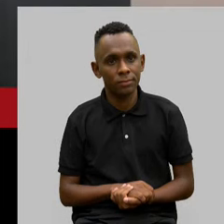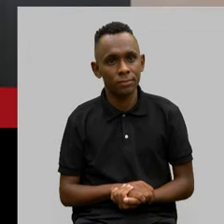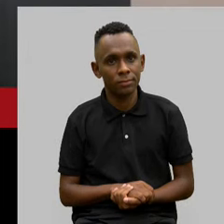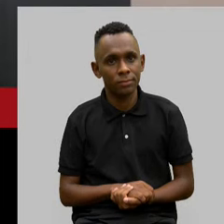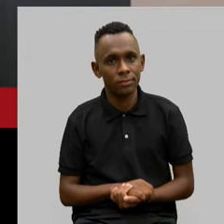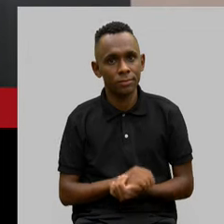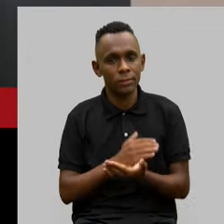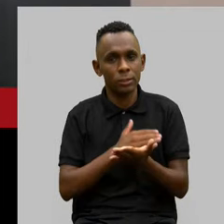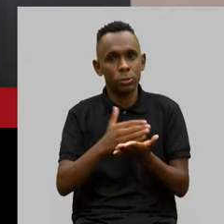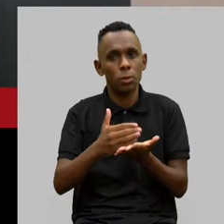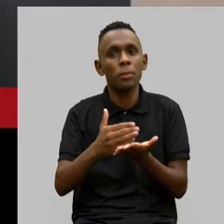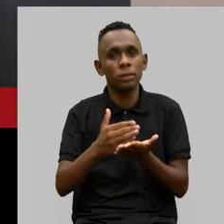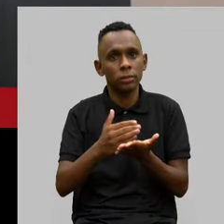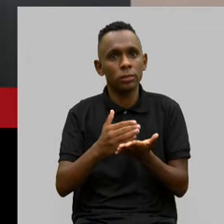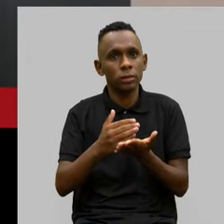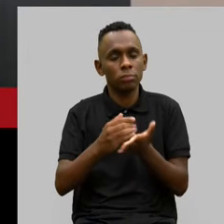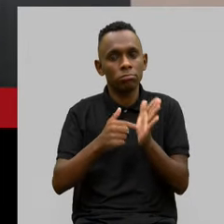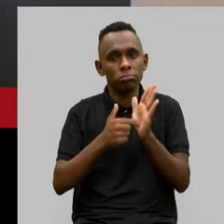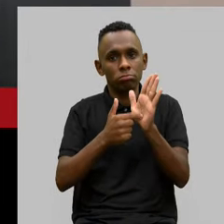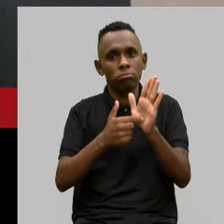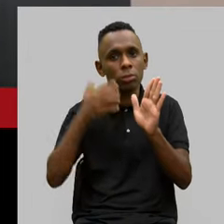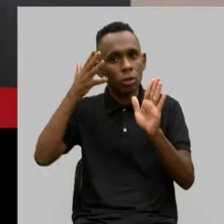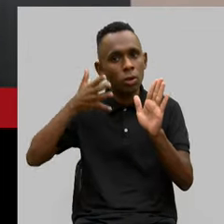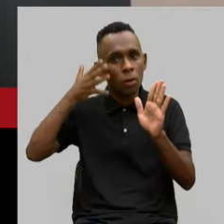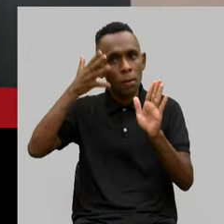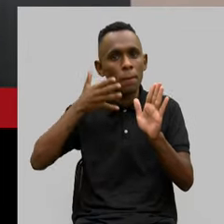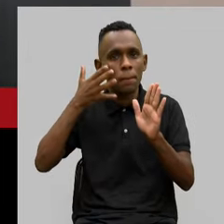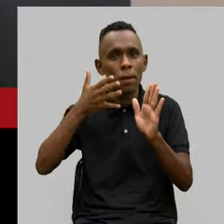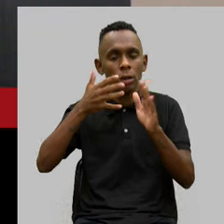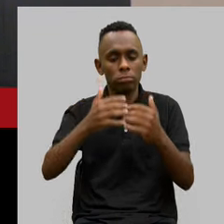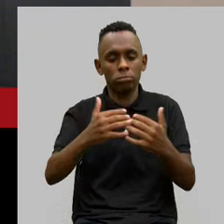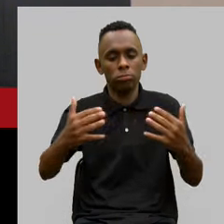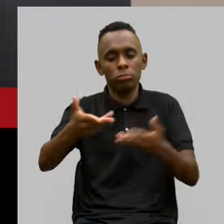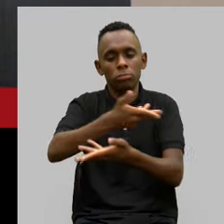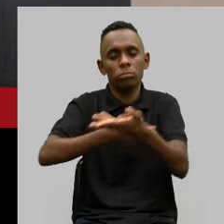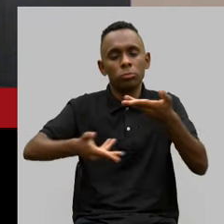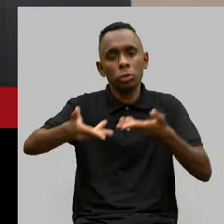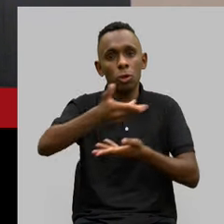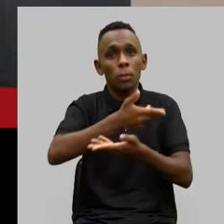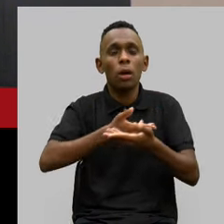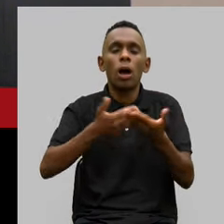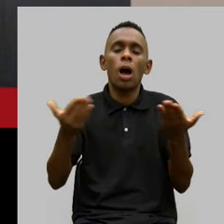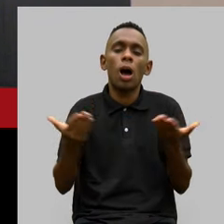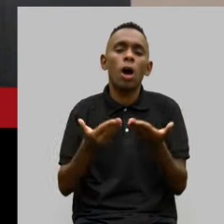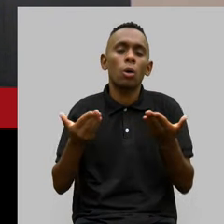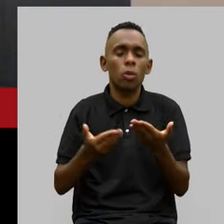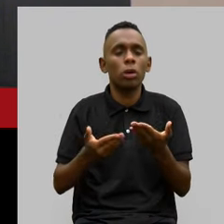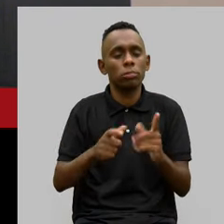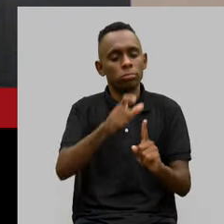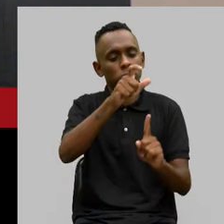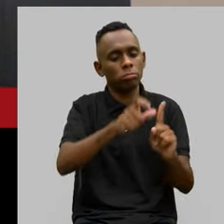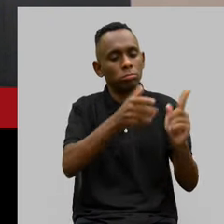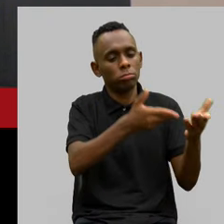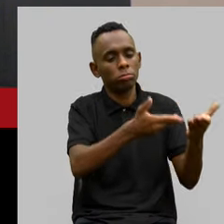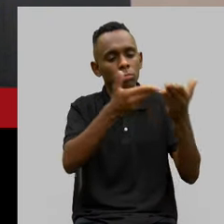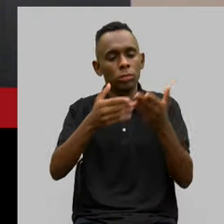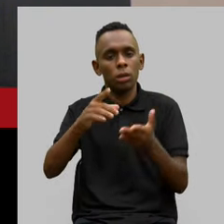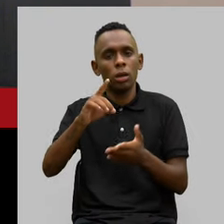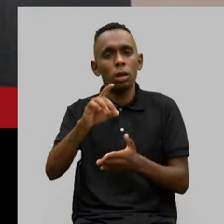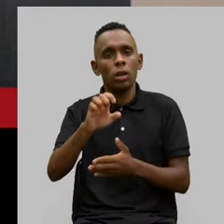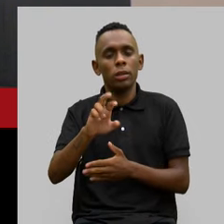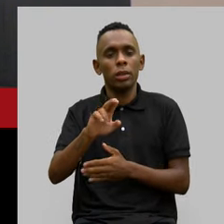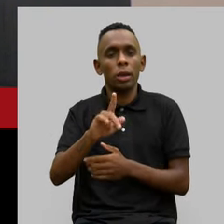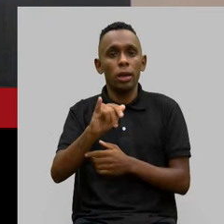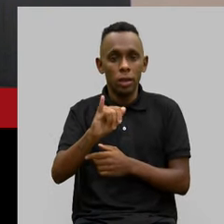iniciando a fase de Exposições da segunda mesa de trabalho passamos a palavra ao Senor Derly José